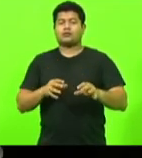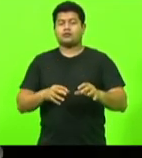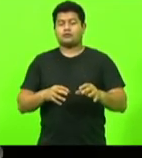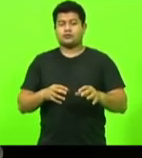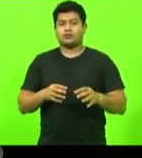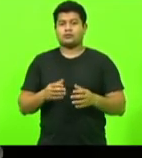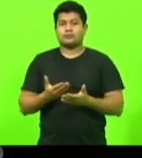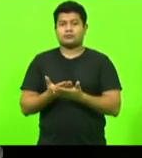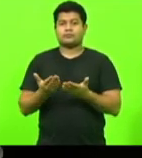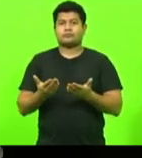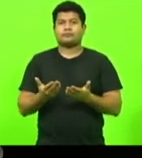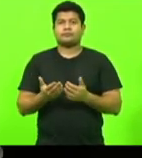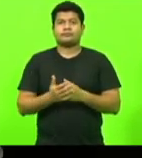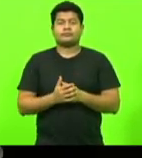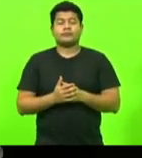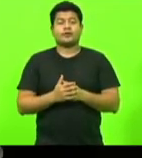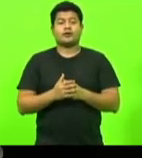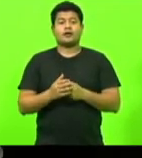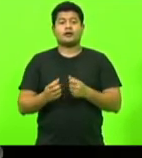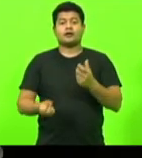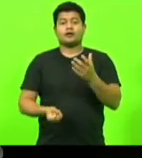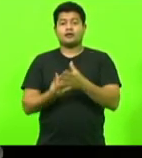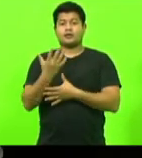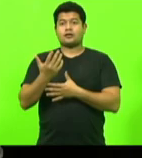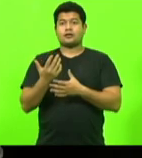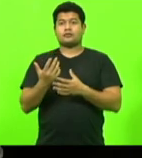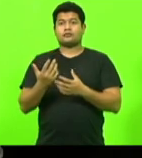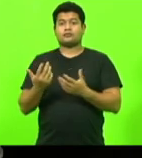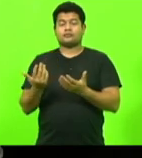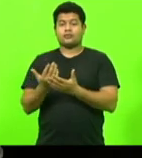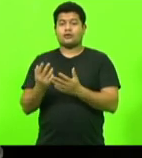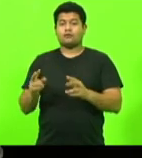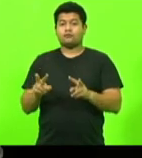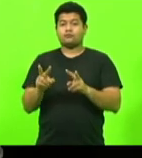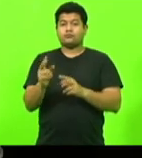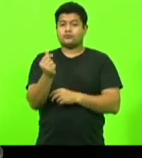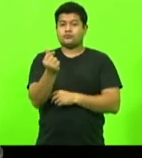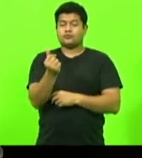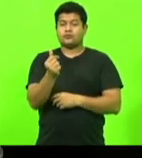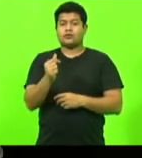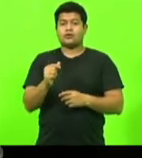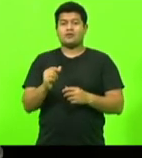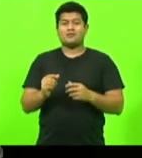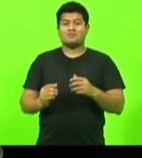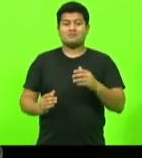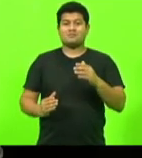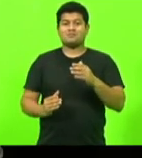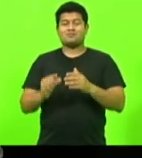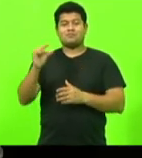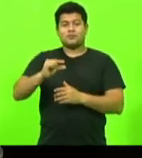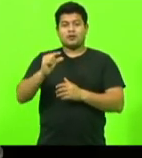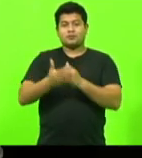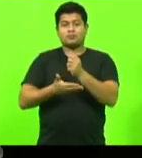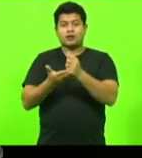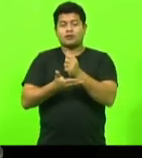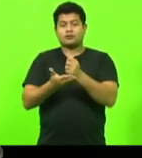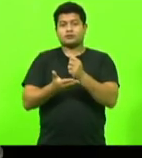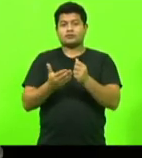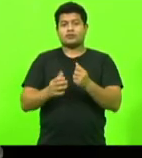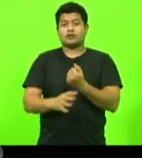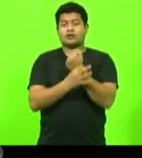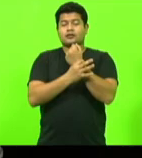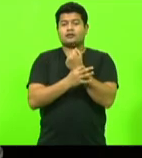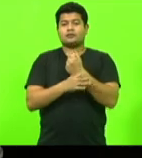legislação federal, que estabelece valor de vencimento mínimo para a categoria, com garantias de promoções